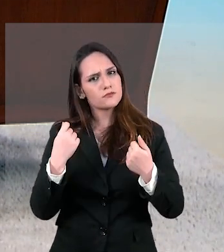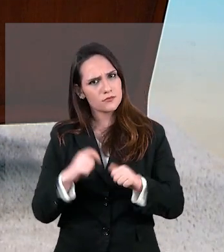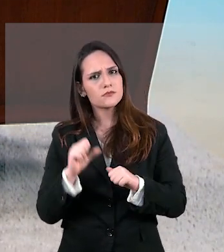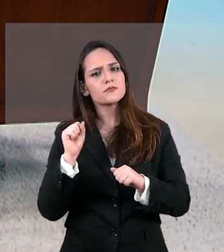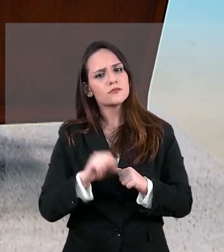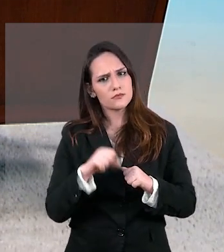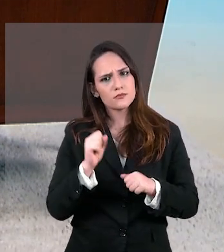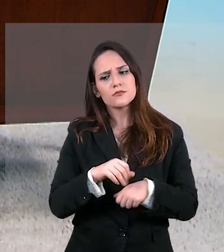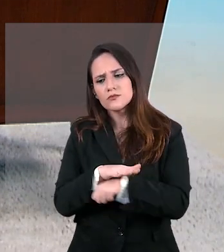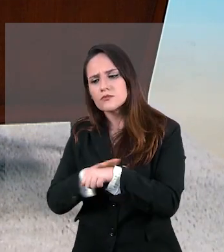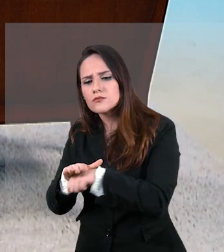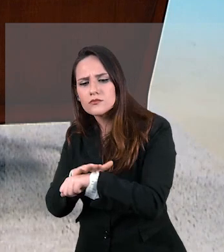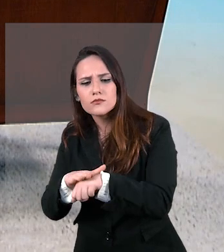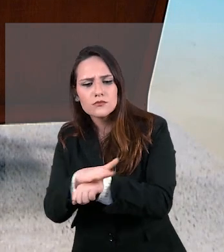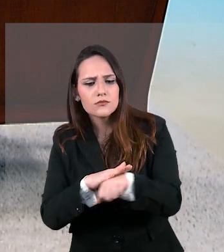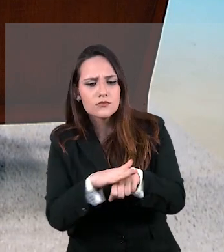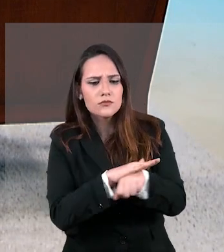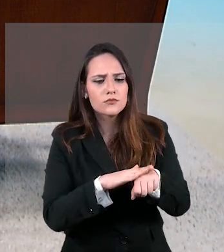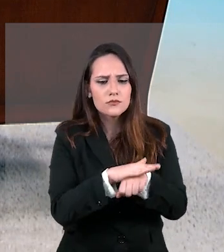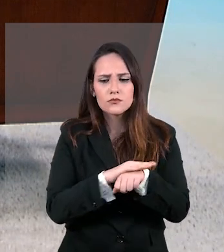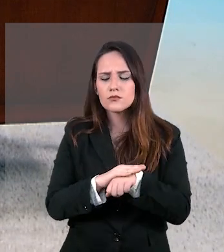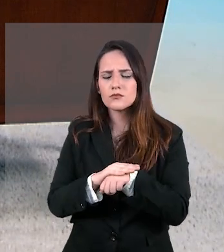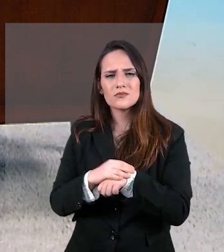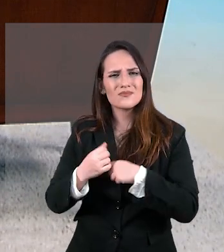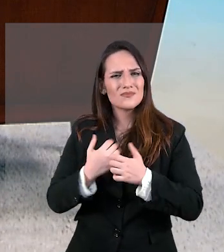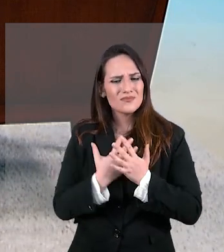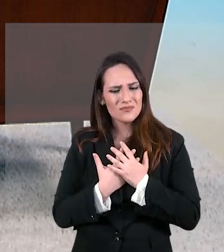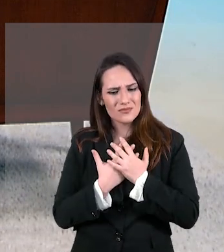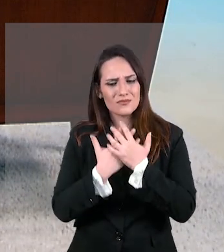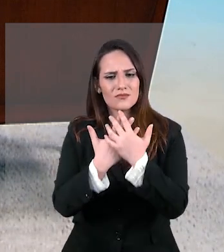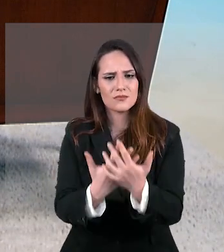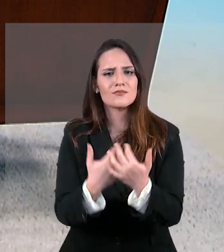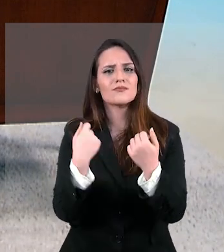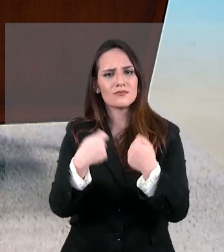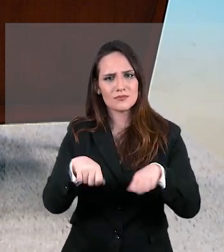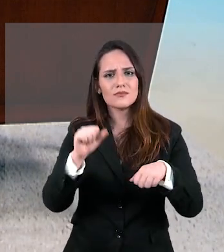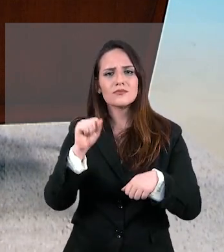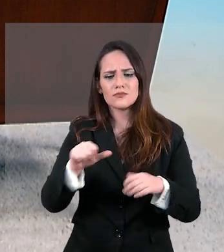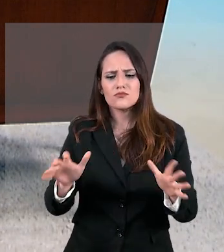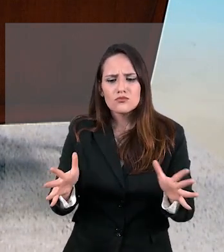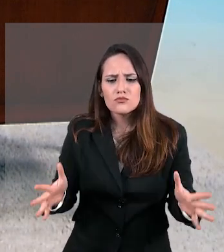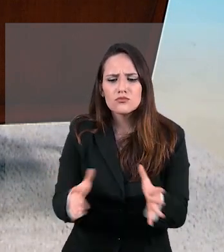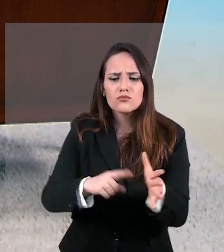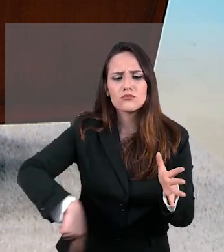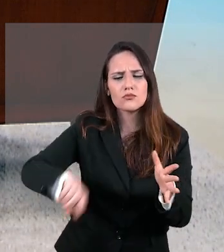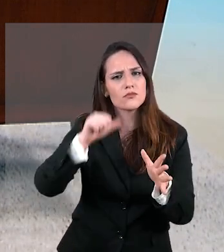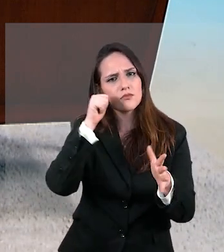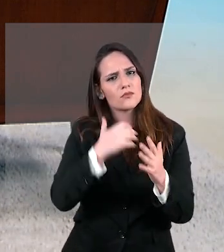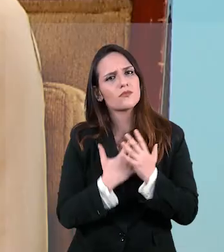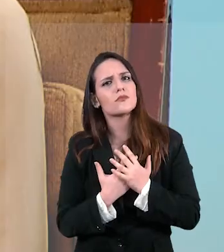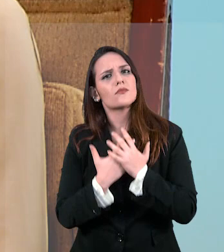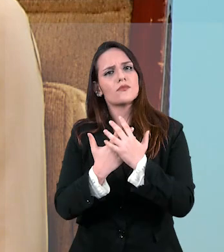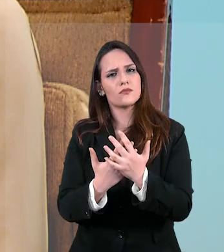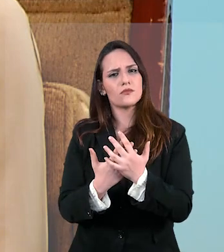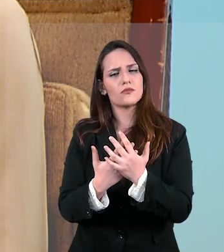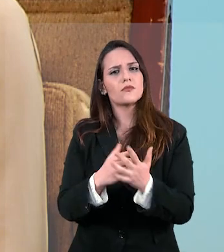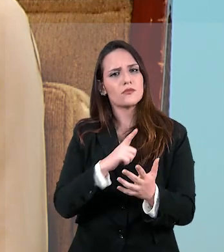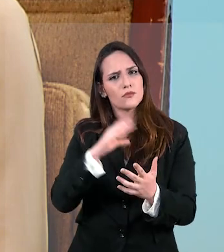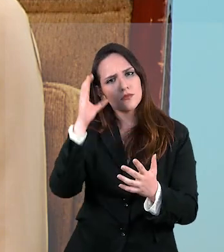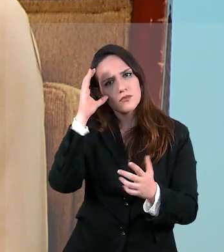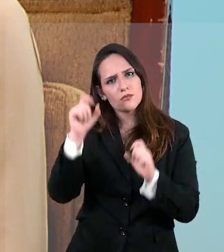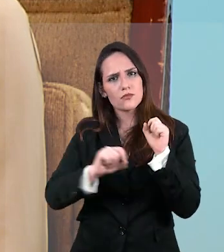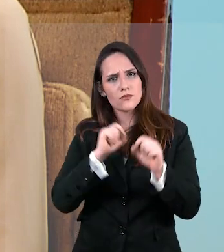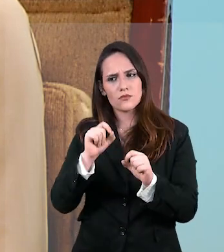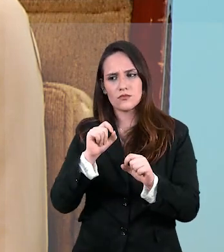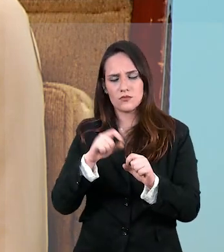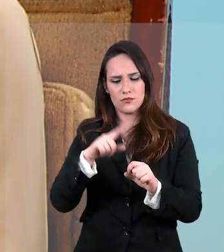esse espaço para que as mulheres falem sobre isso. Nós precisamos incentivar essa fala de que a